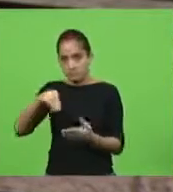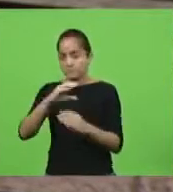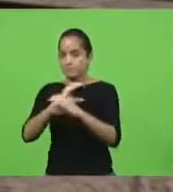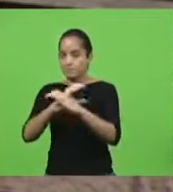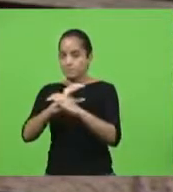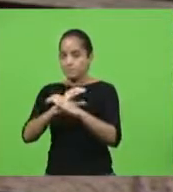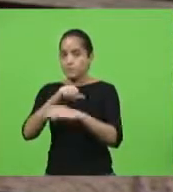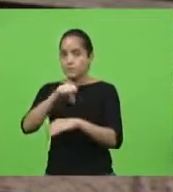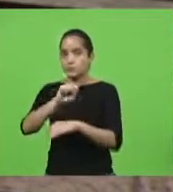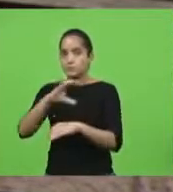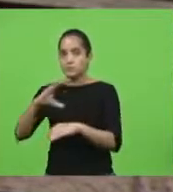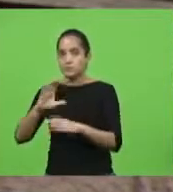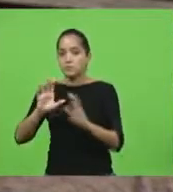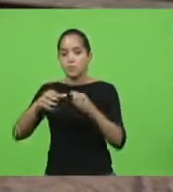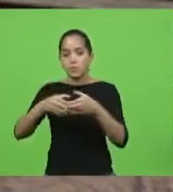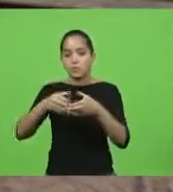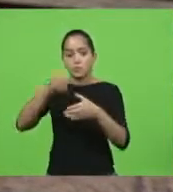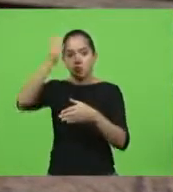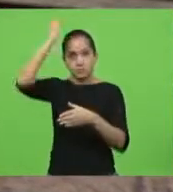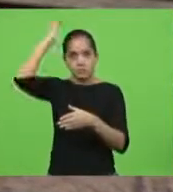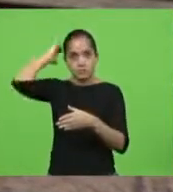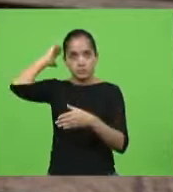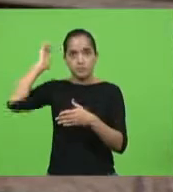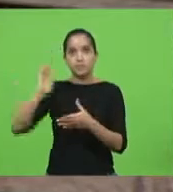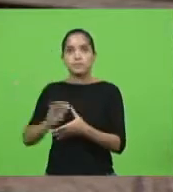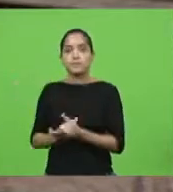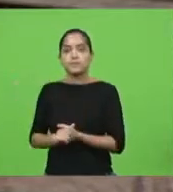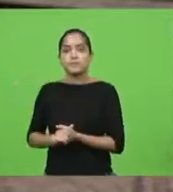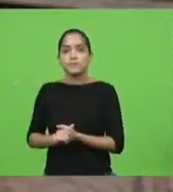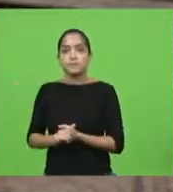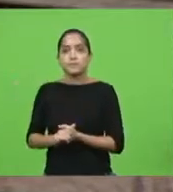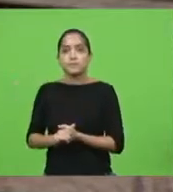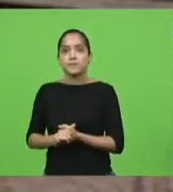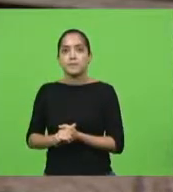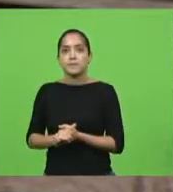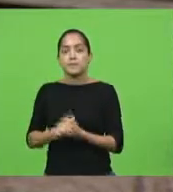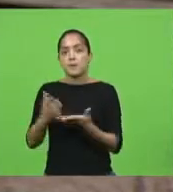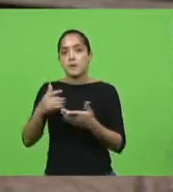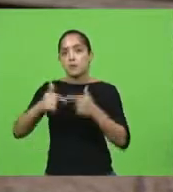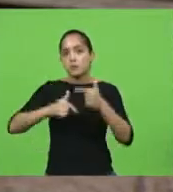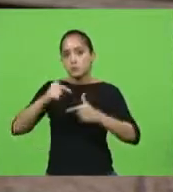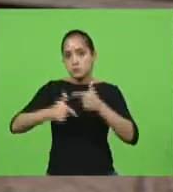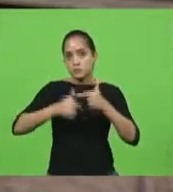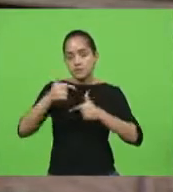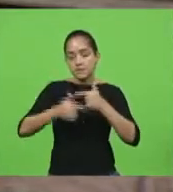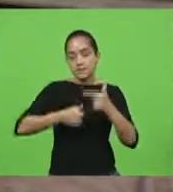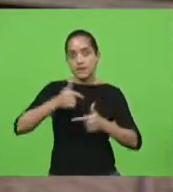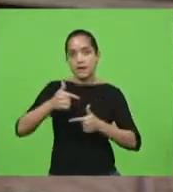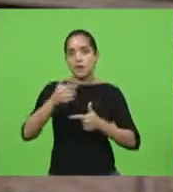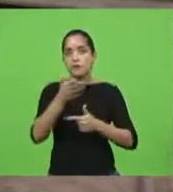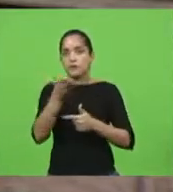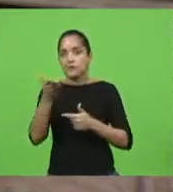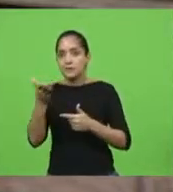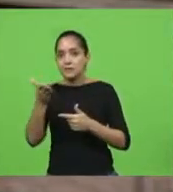Catarina, os bombeiros também militares de Santa Catarina, que eu acho que o trabalho que